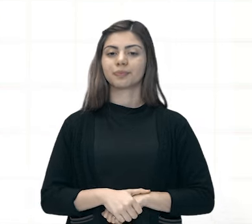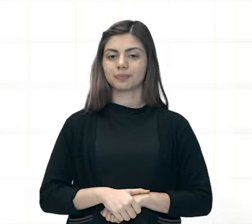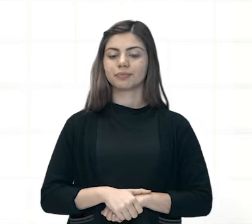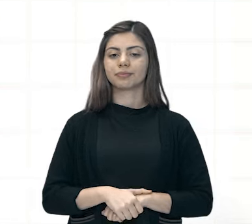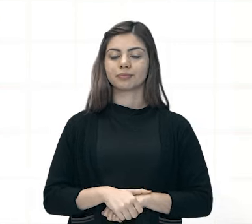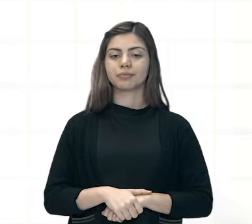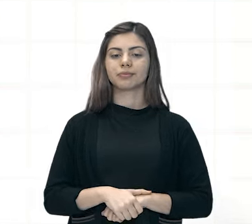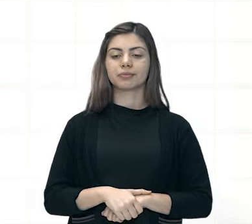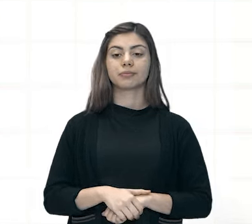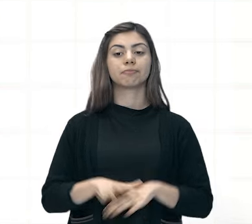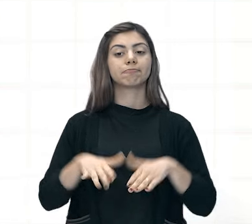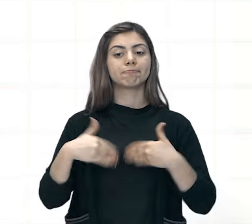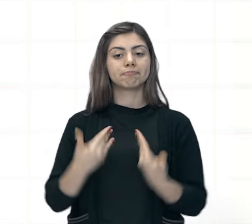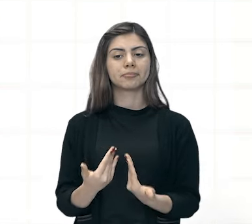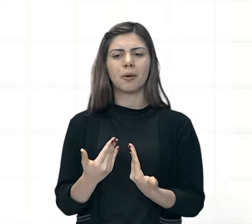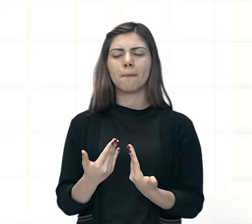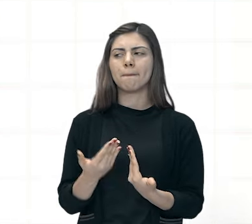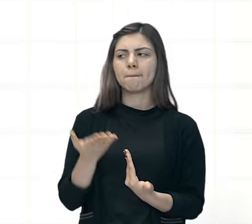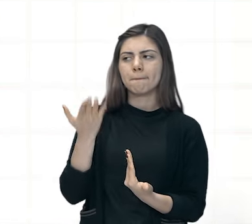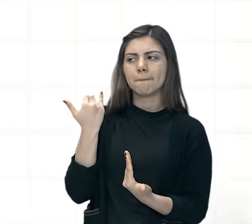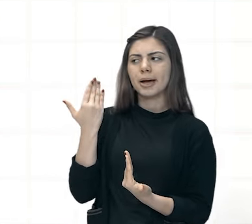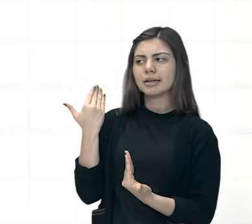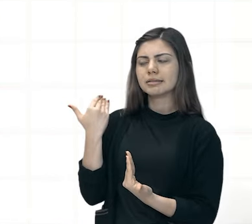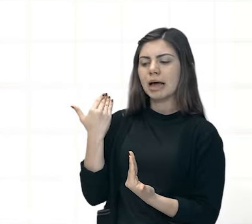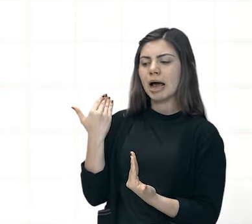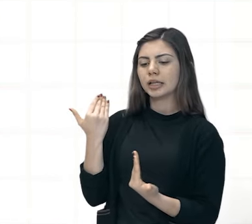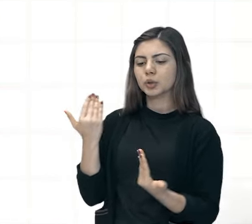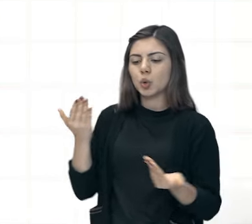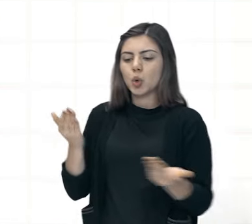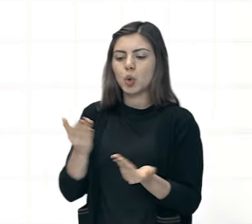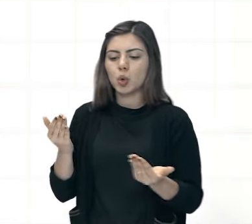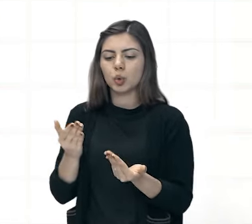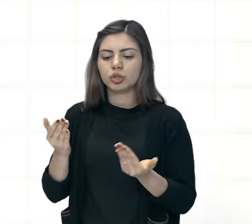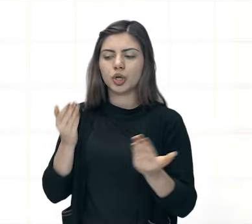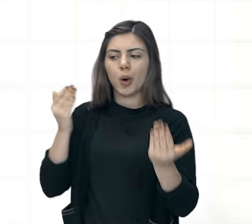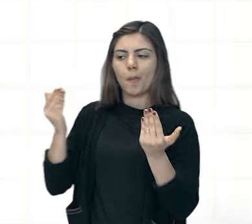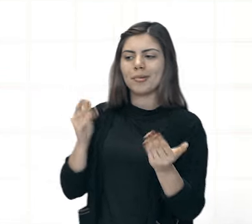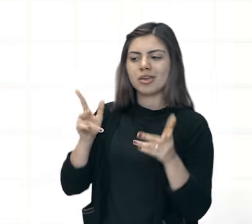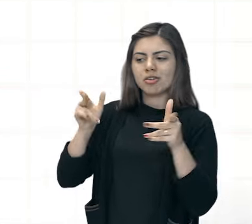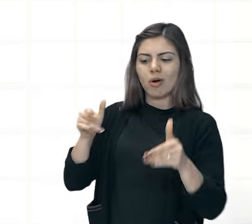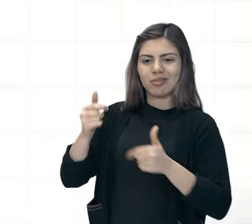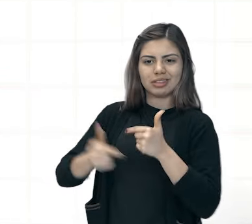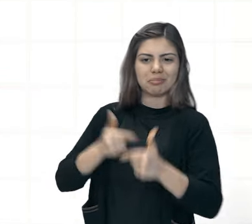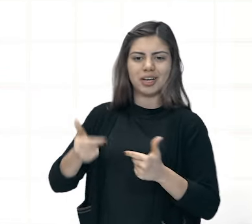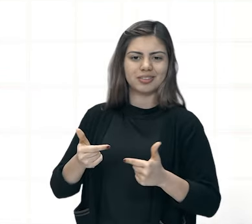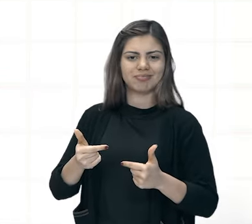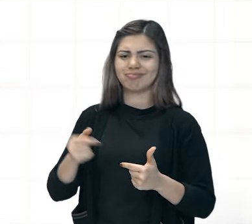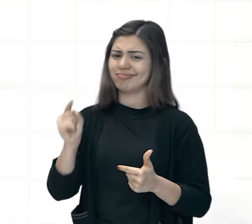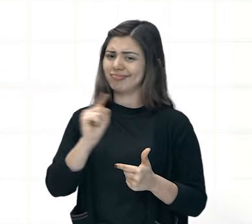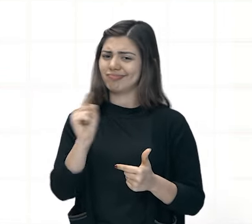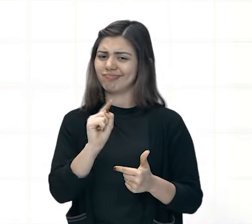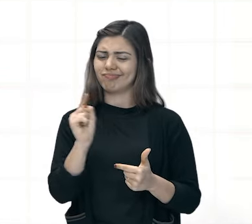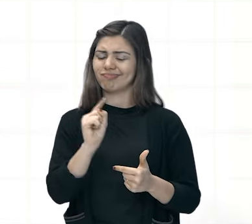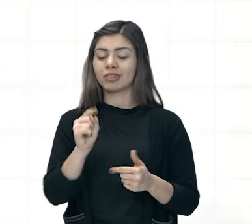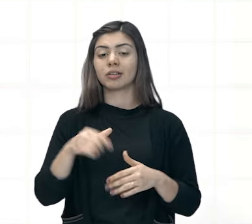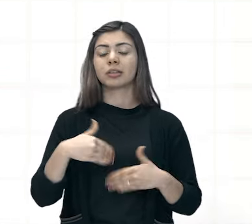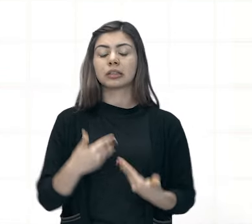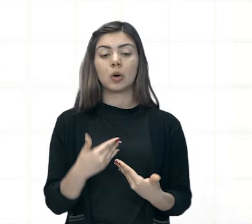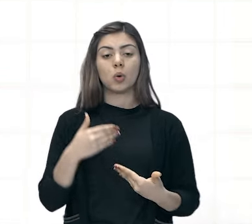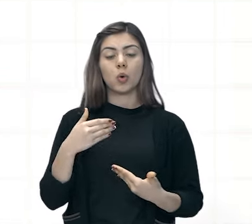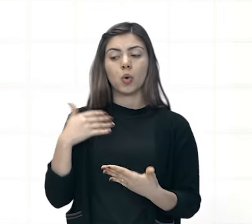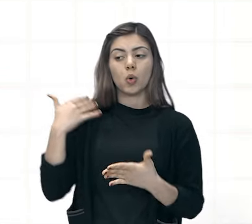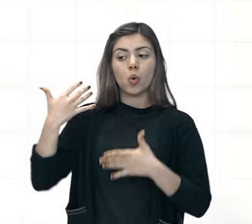que nem sempre a relação de trabalho foi lá no passado como é hoje. Nós vamos ver que ao longo